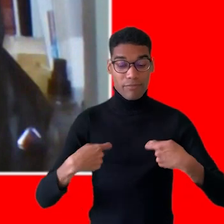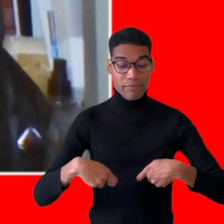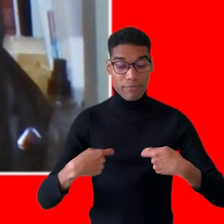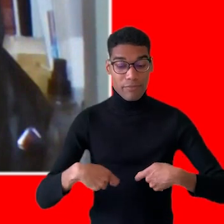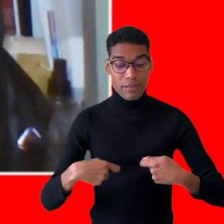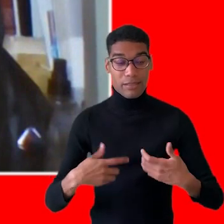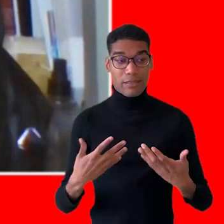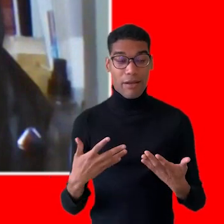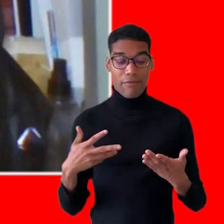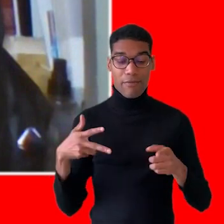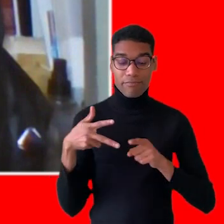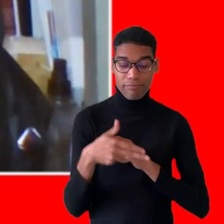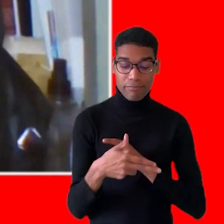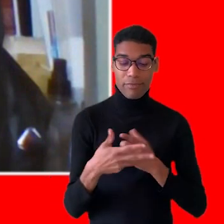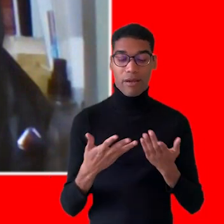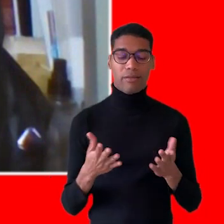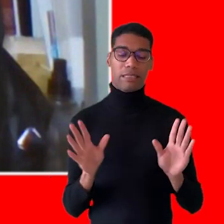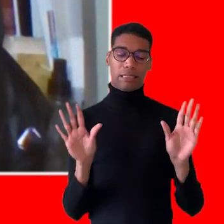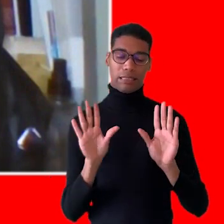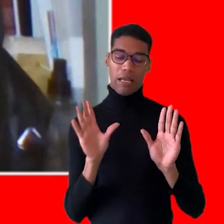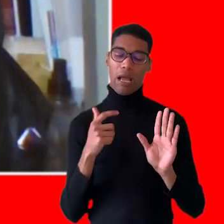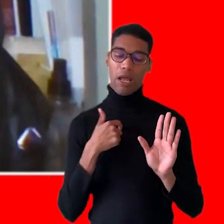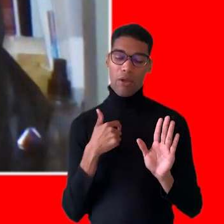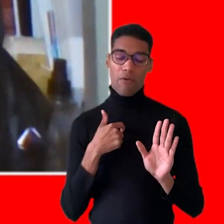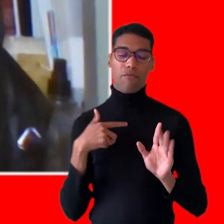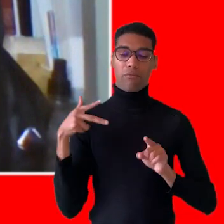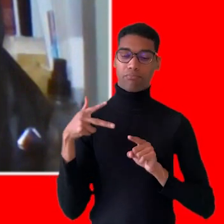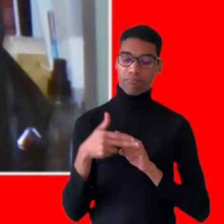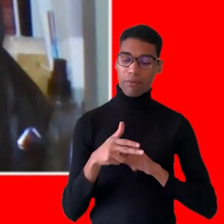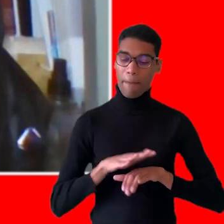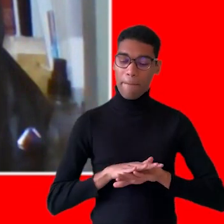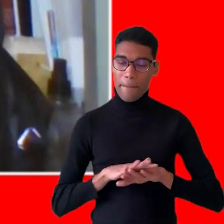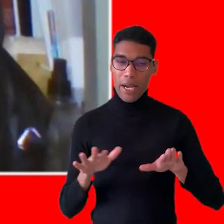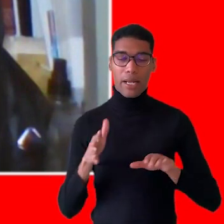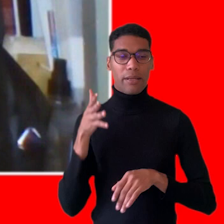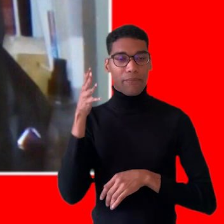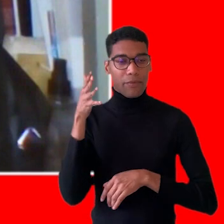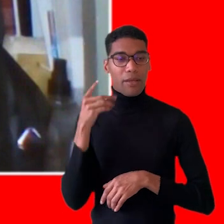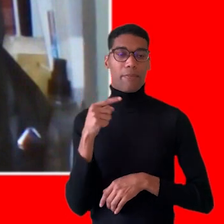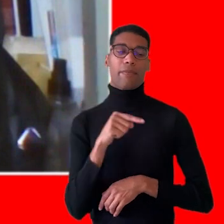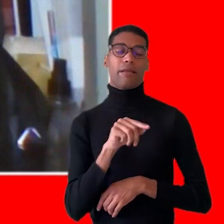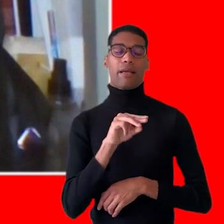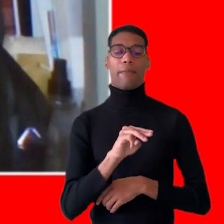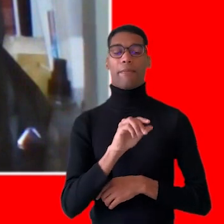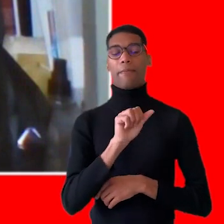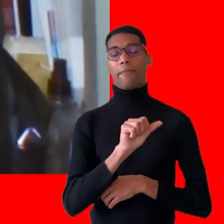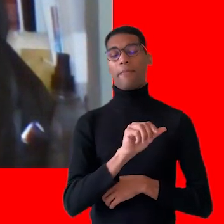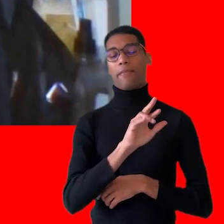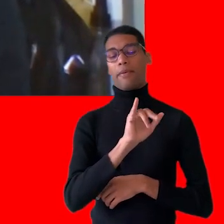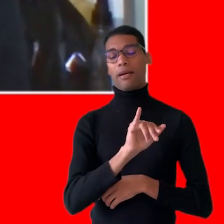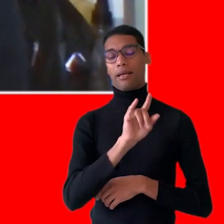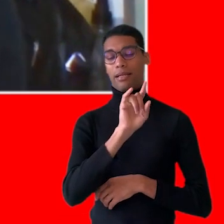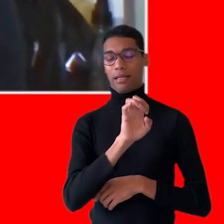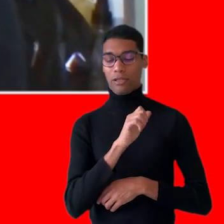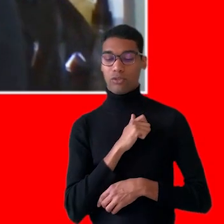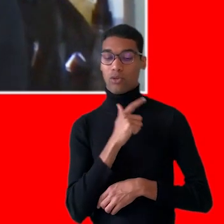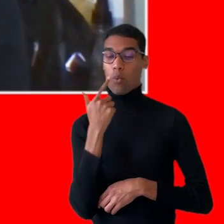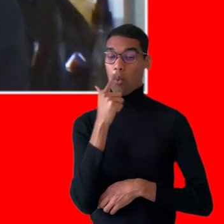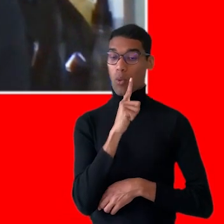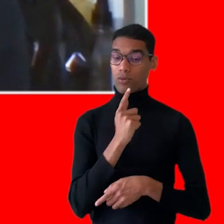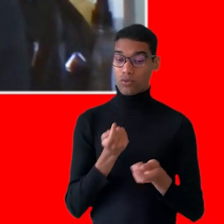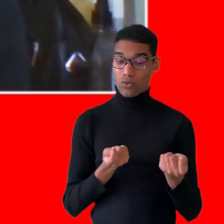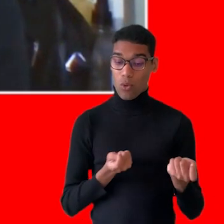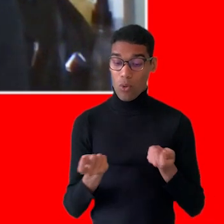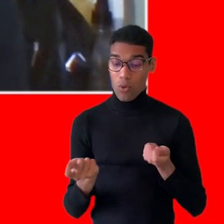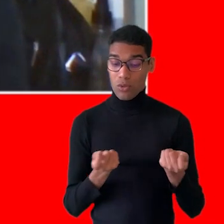quando eu respirasse. Não, não, eu vou parar de falar para que a Marleide retome o controle